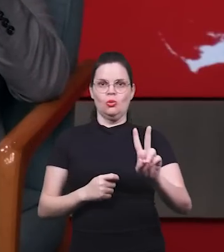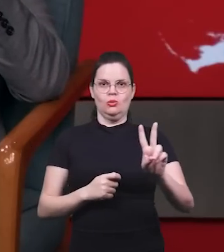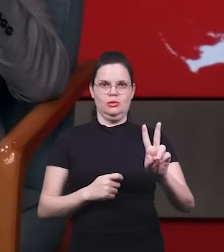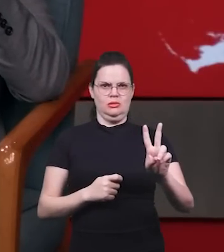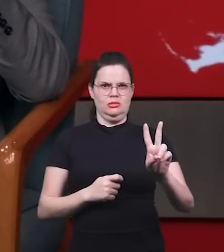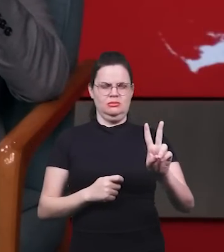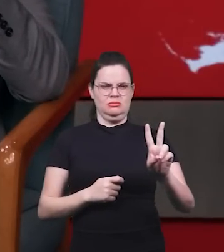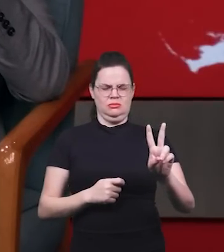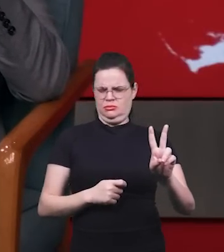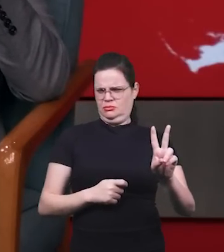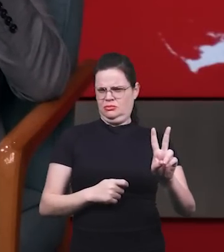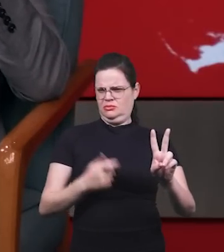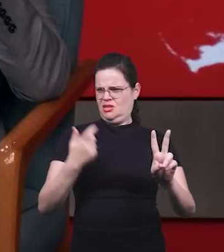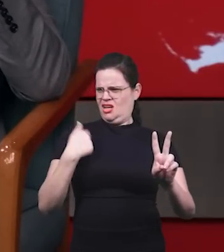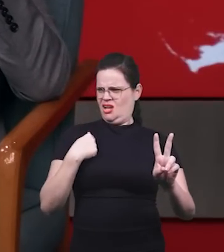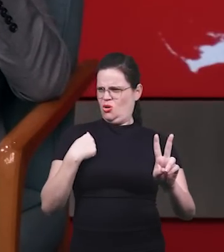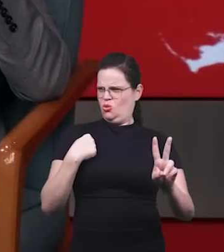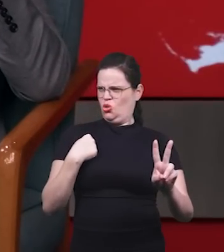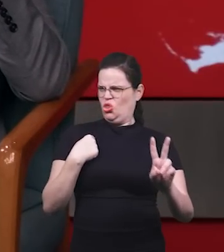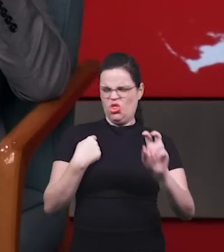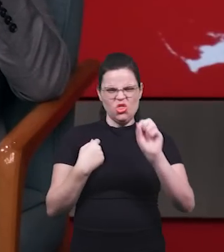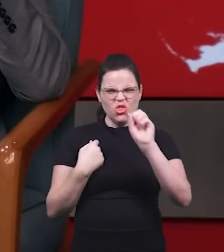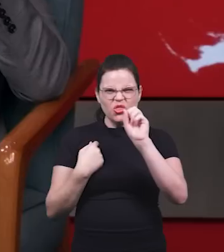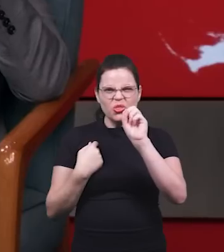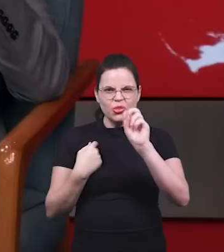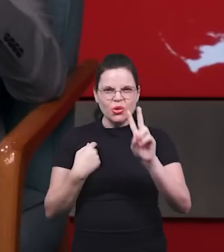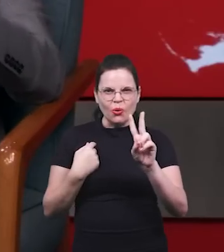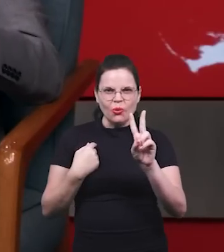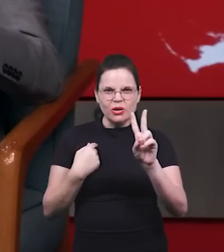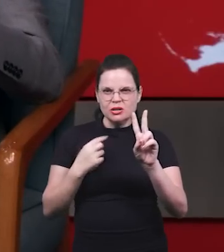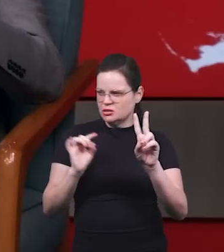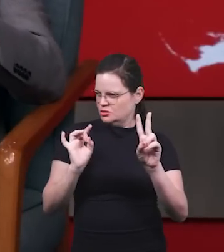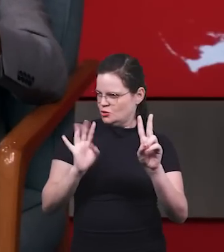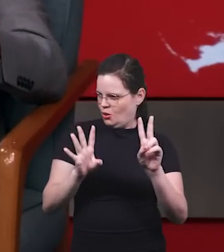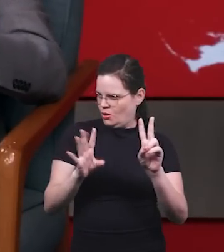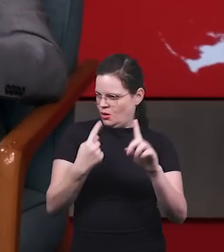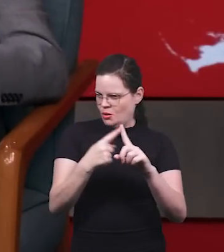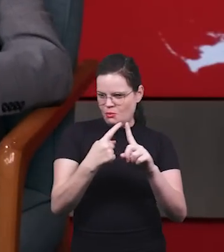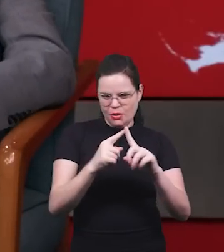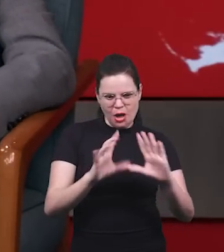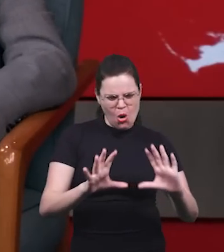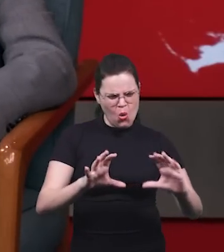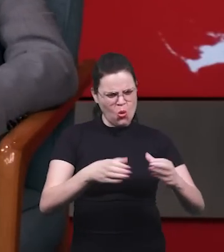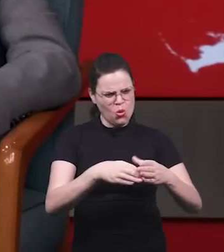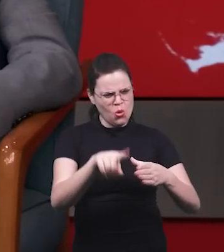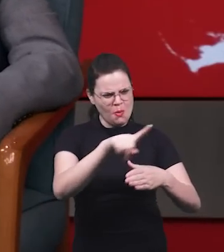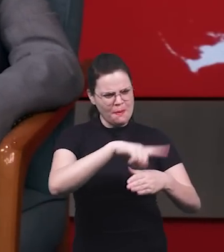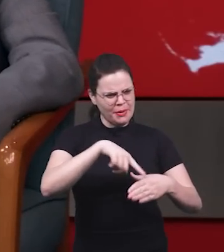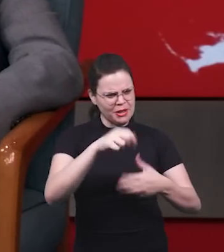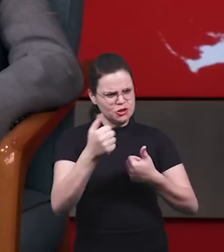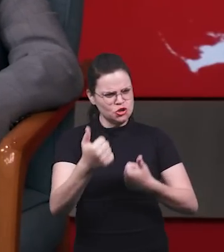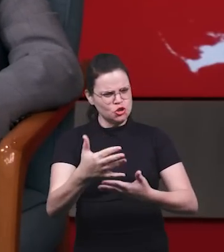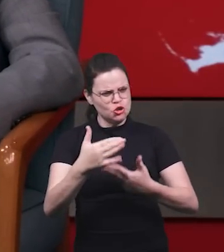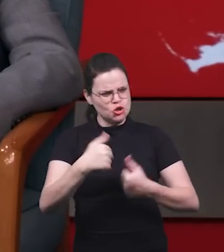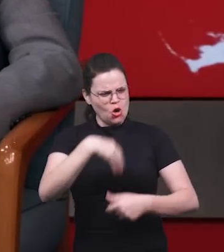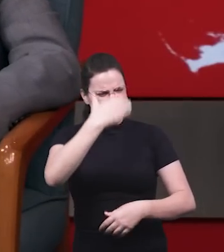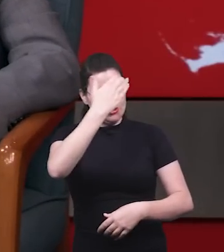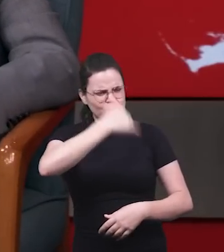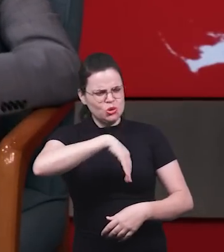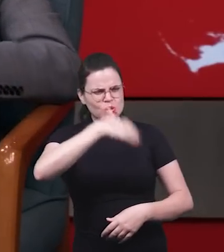Eu achei muito pouco, porque o grupo de jovens que estava ali